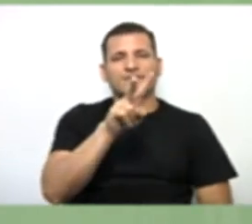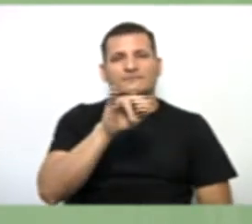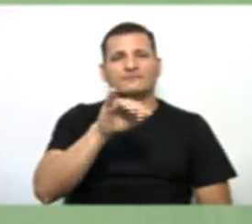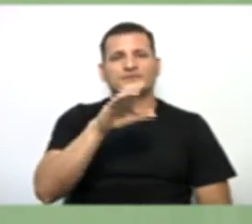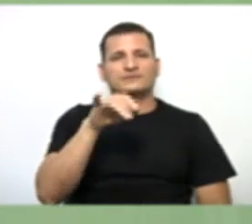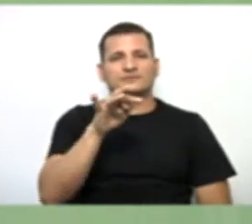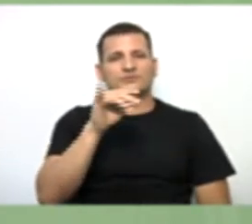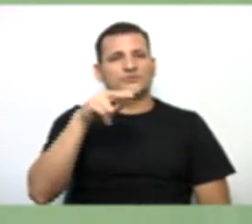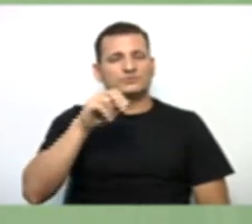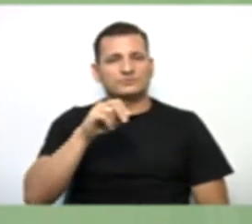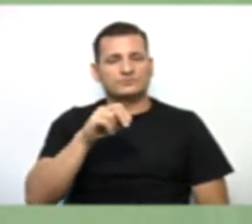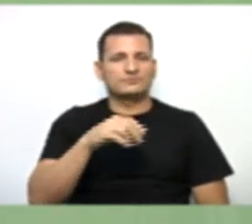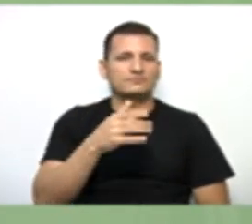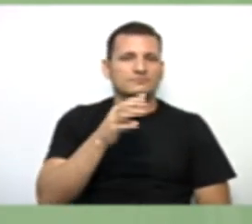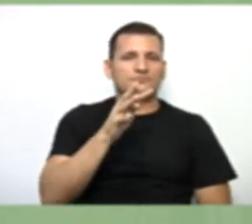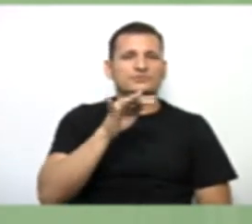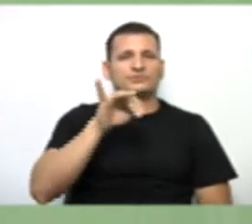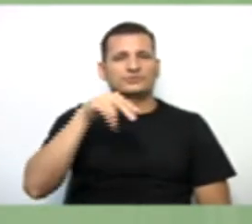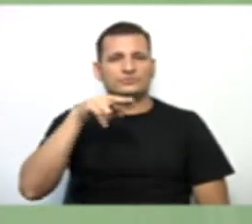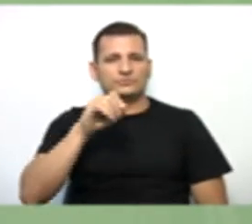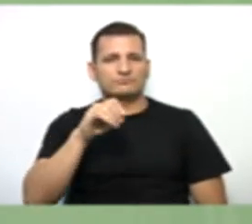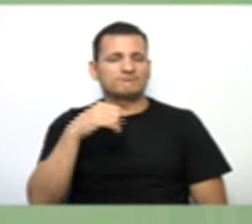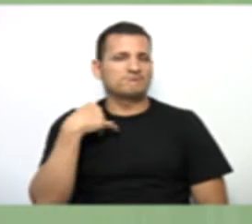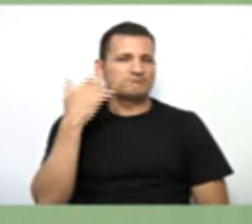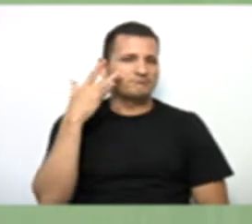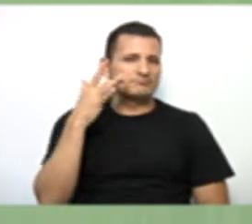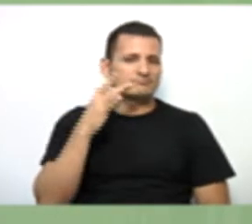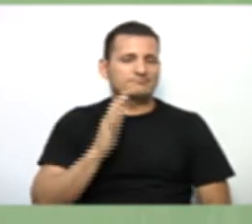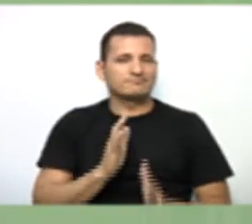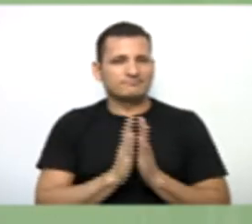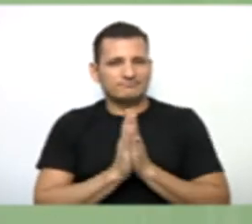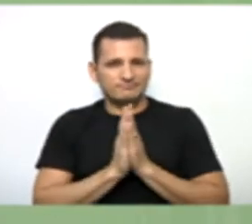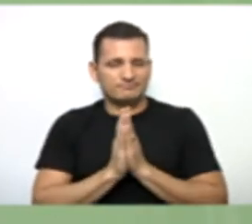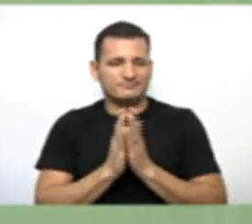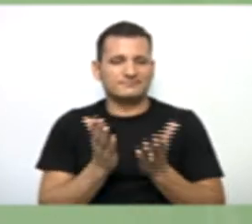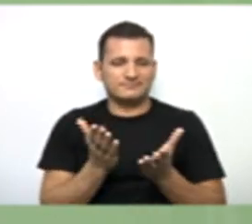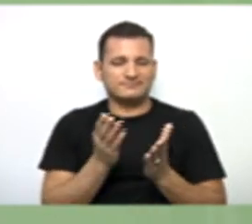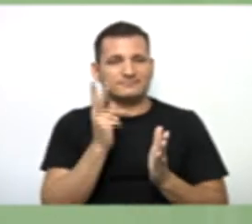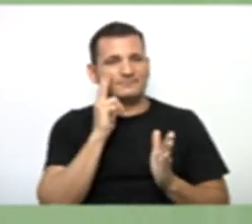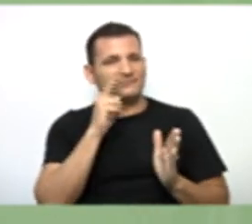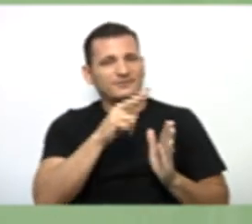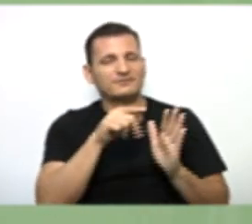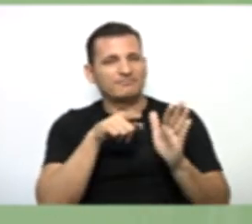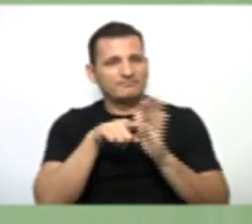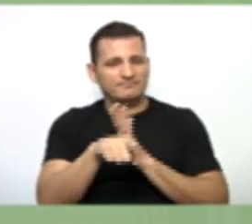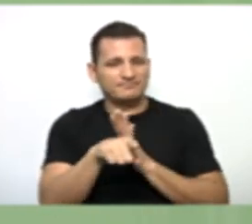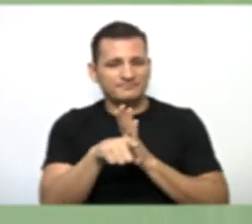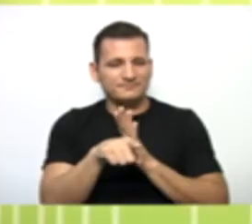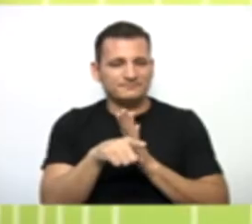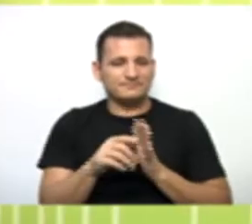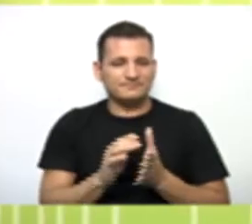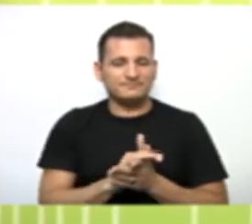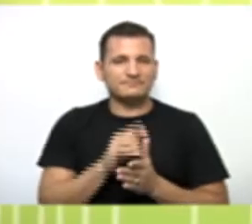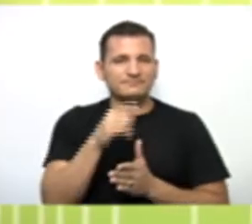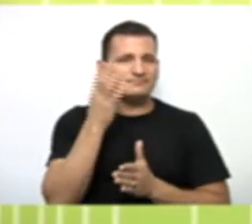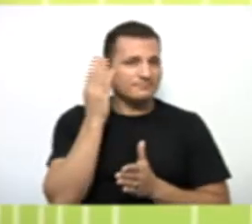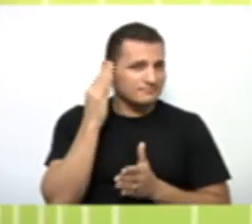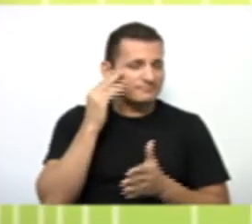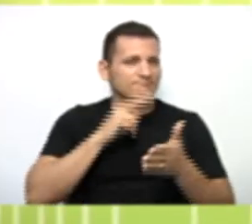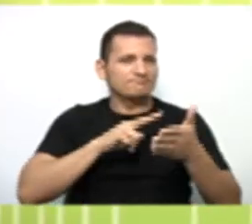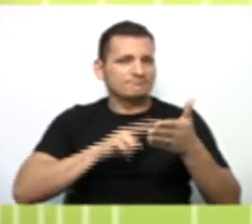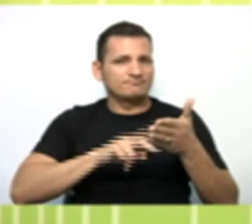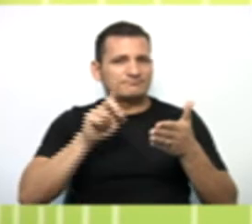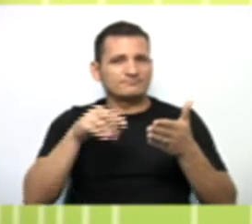Trintino, não sei o que, Tino, não sei lá, tá. Mas, por favor, né? Atente, olha a atenção. Sabia que ler é